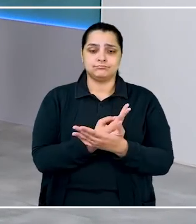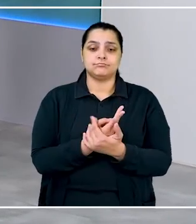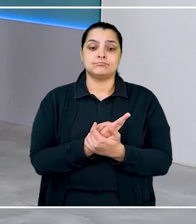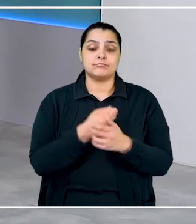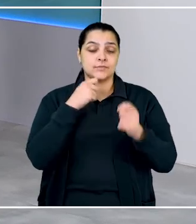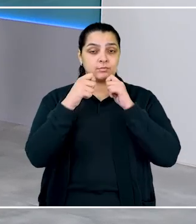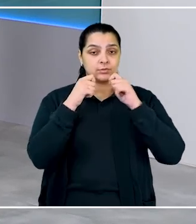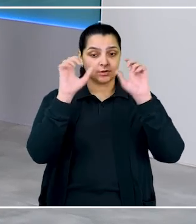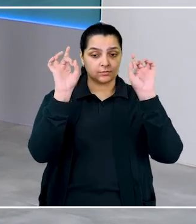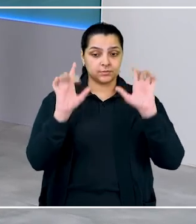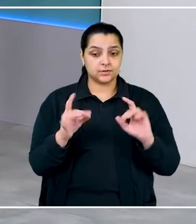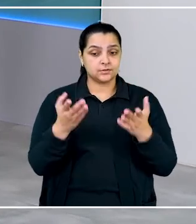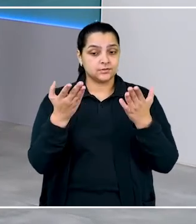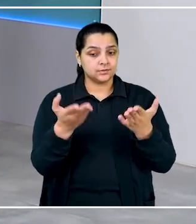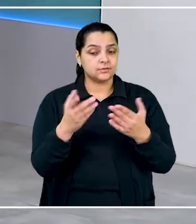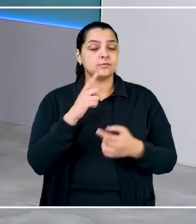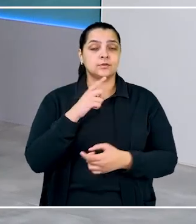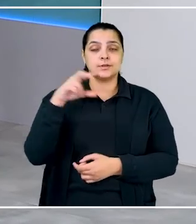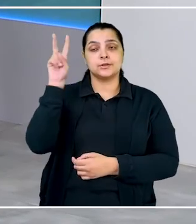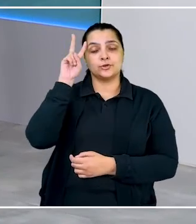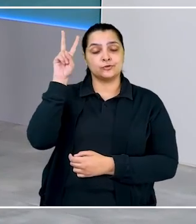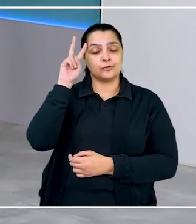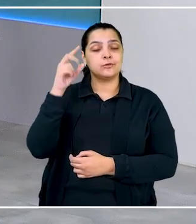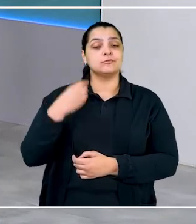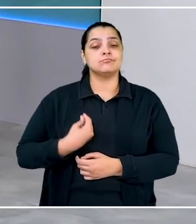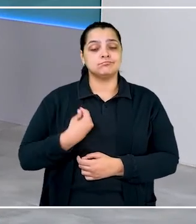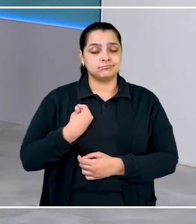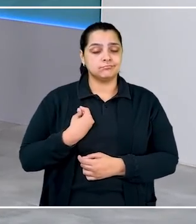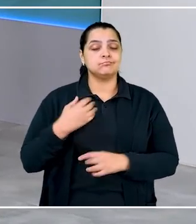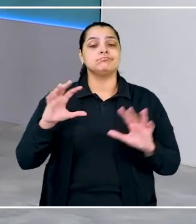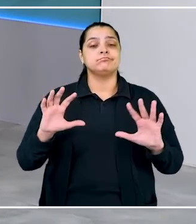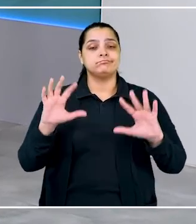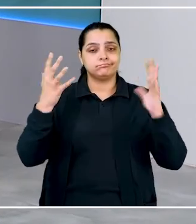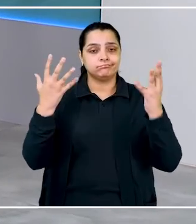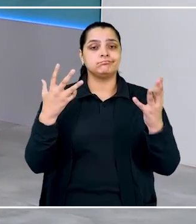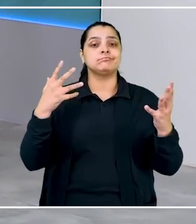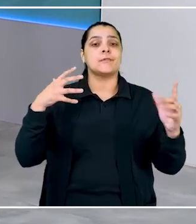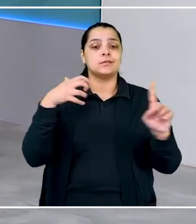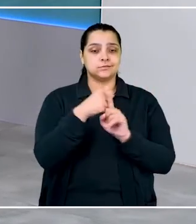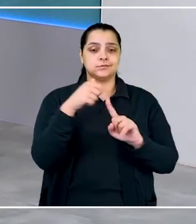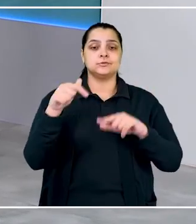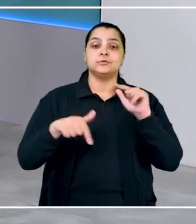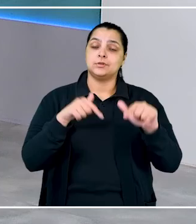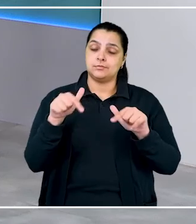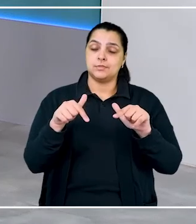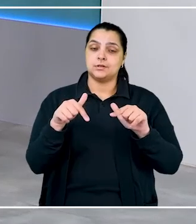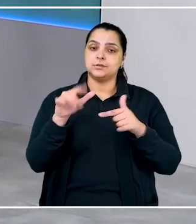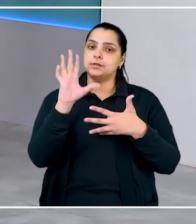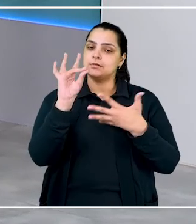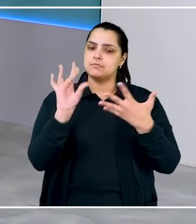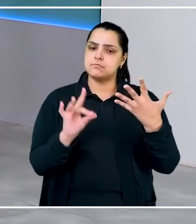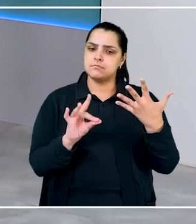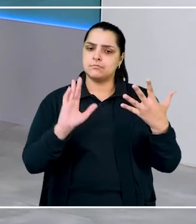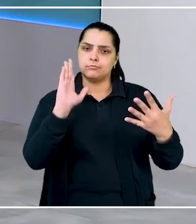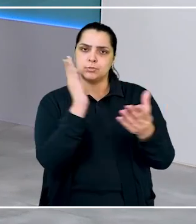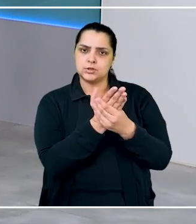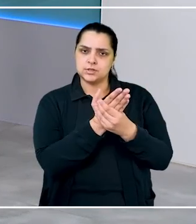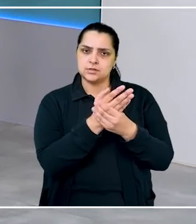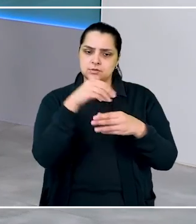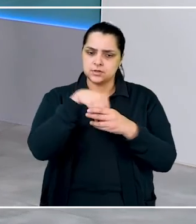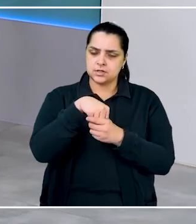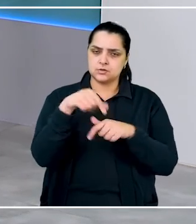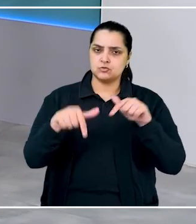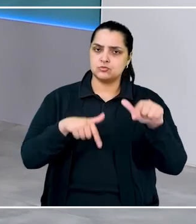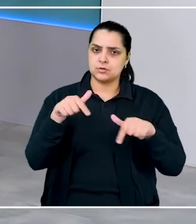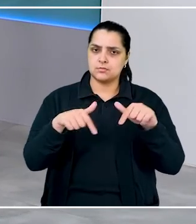alto. Na reportagem especial de hoje, vamos conhecer histórias de quem vive as consequências de um acidente de trabalho e saber detalhes de ações da